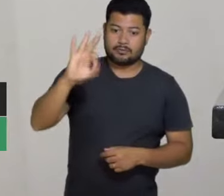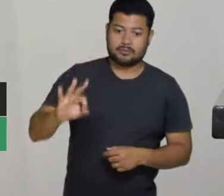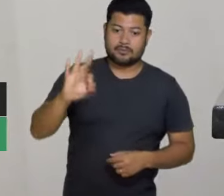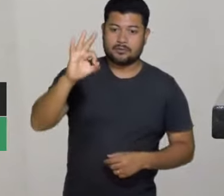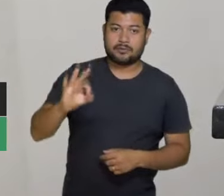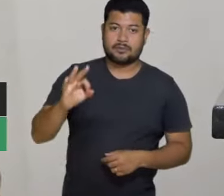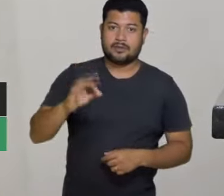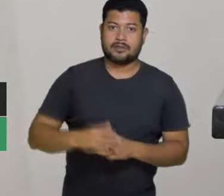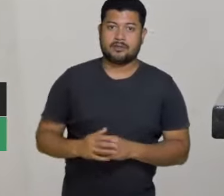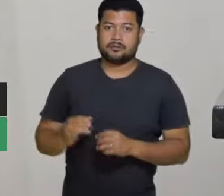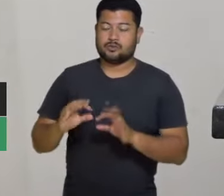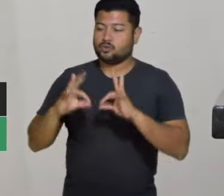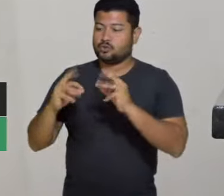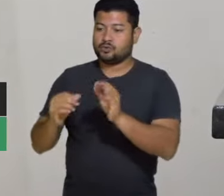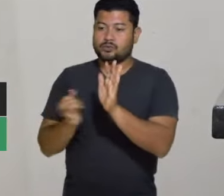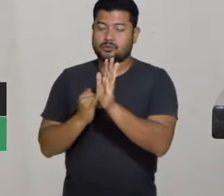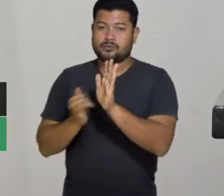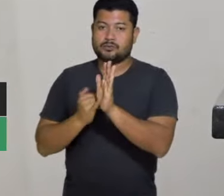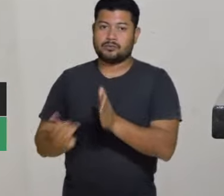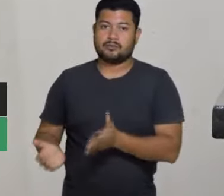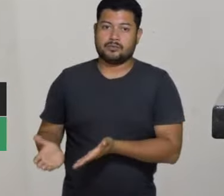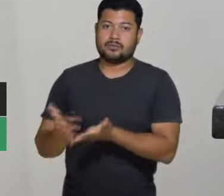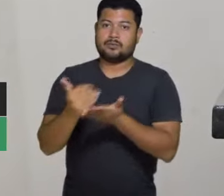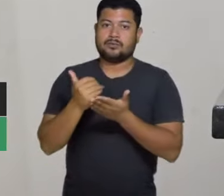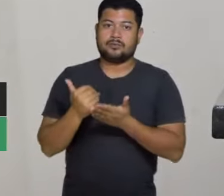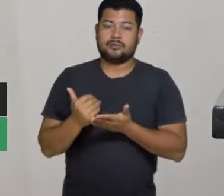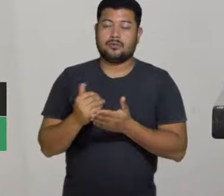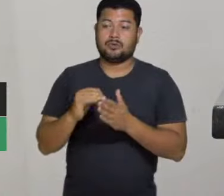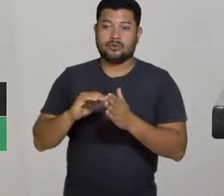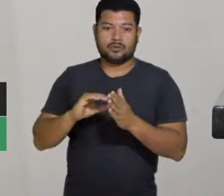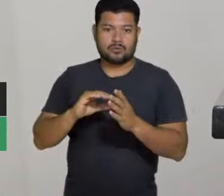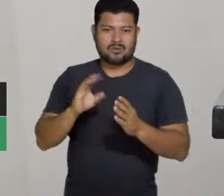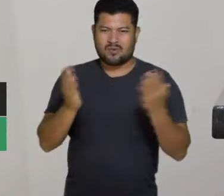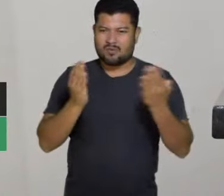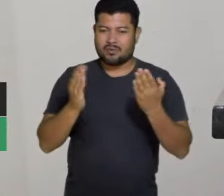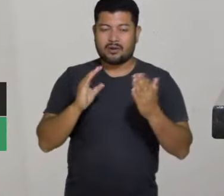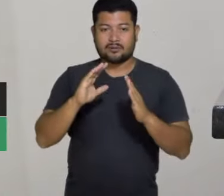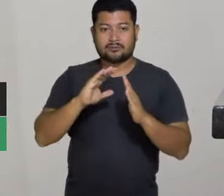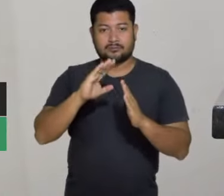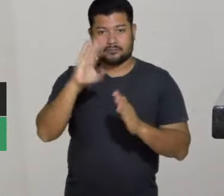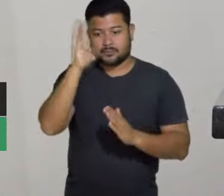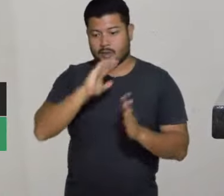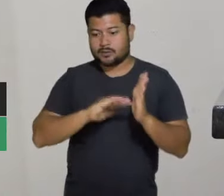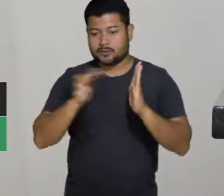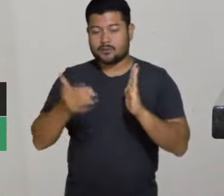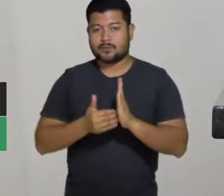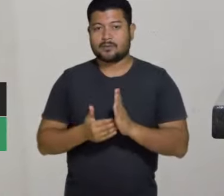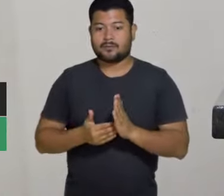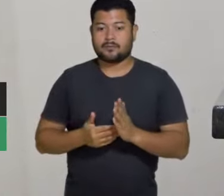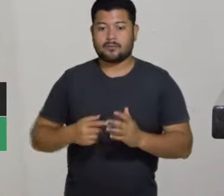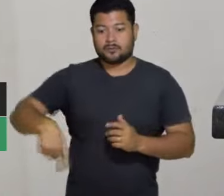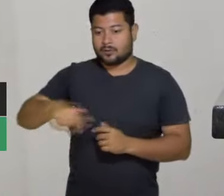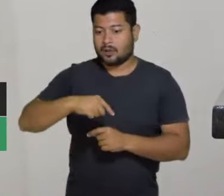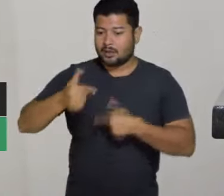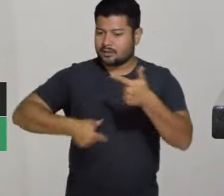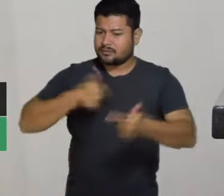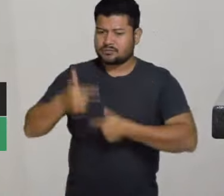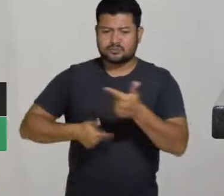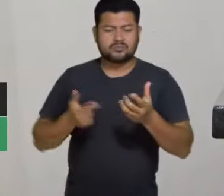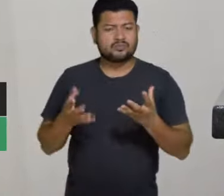a arrecadação do Brasil. Nós aqui também já estamos trabalhando bastante desde o início do ano